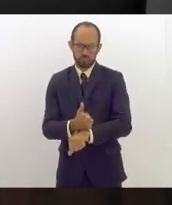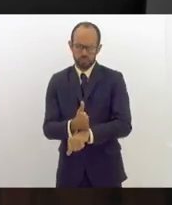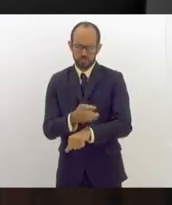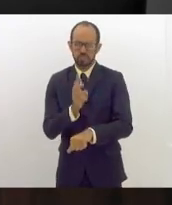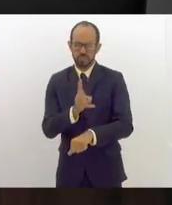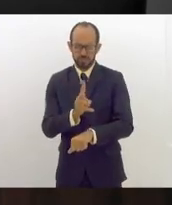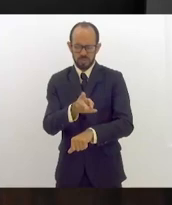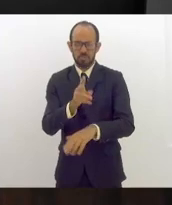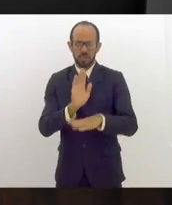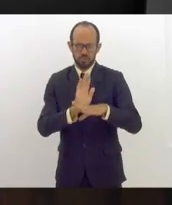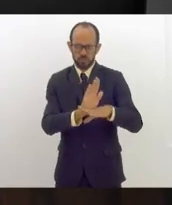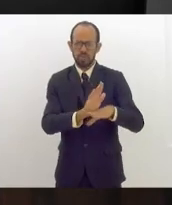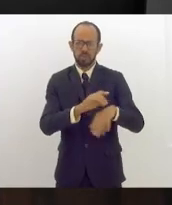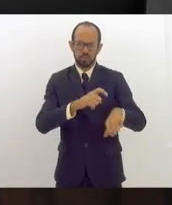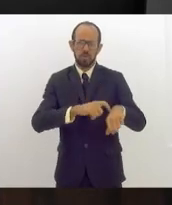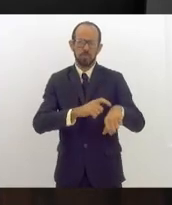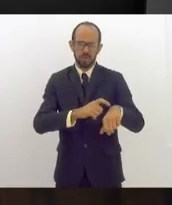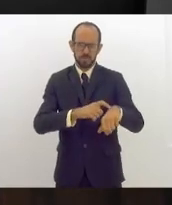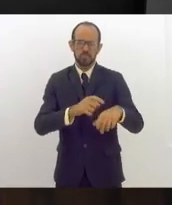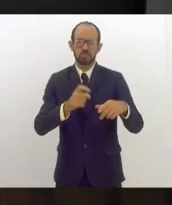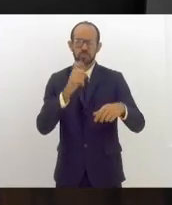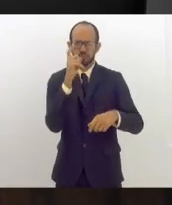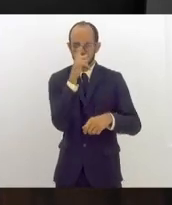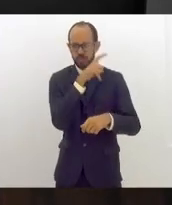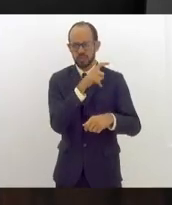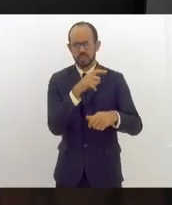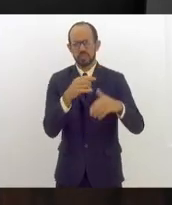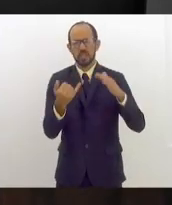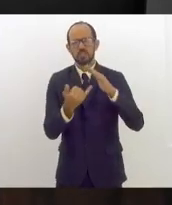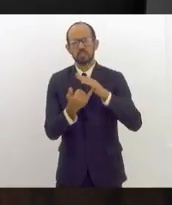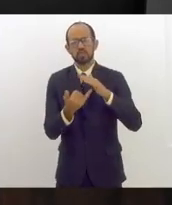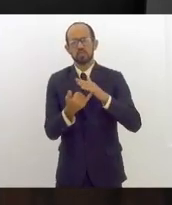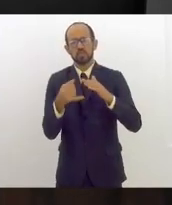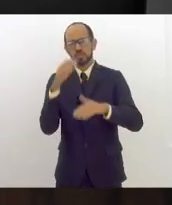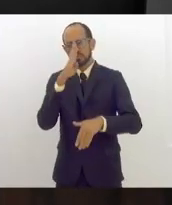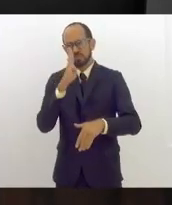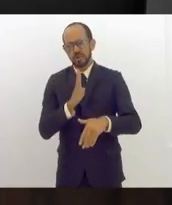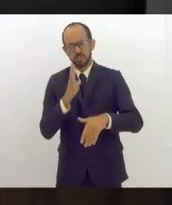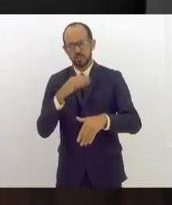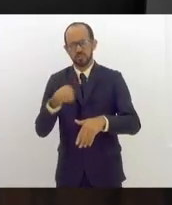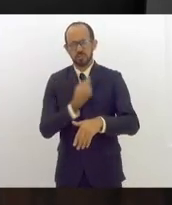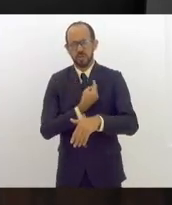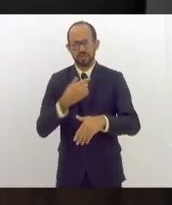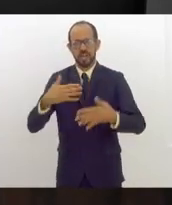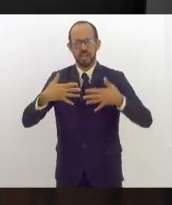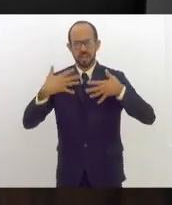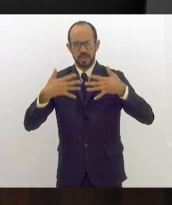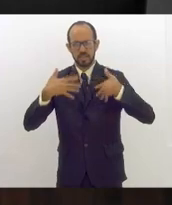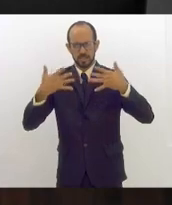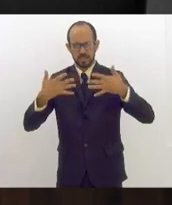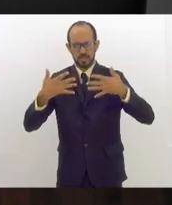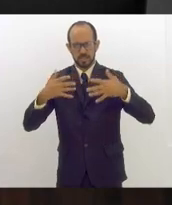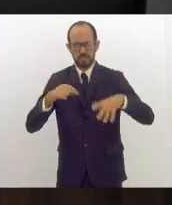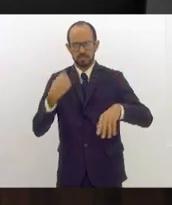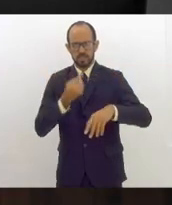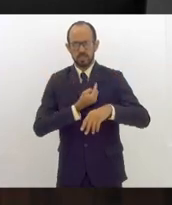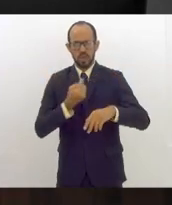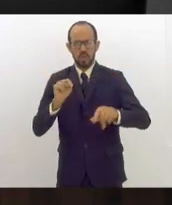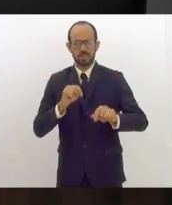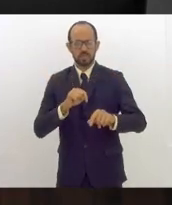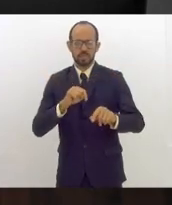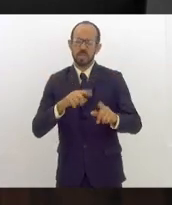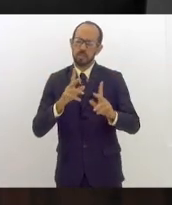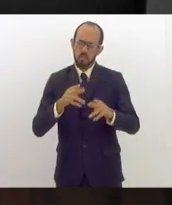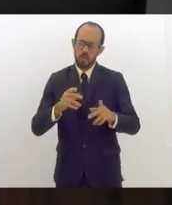vida da instituições brasileiras e é isso mais uma vez a nossa alegria para nós somos nós que estamos